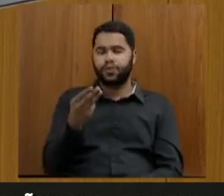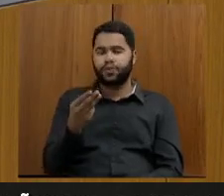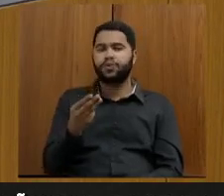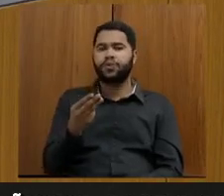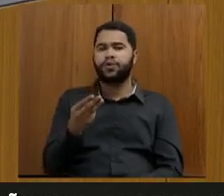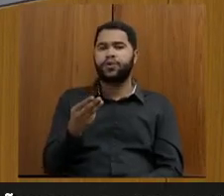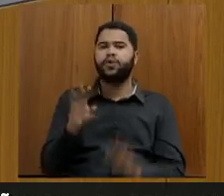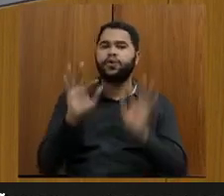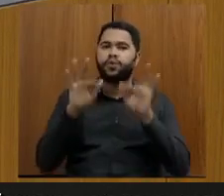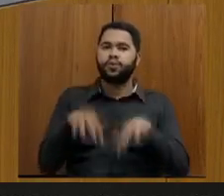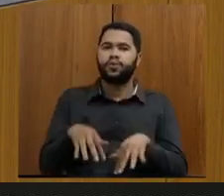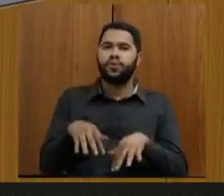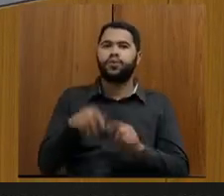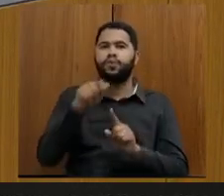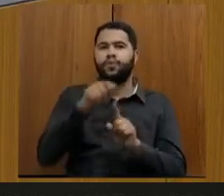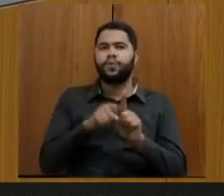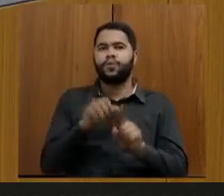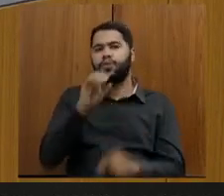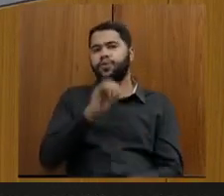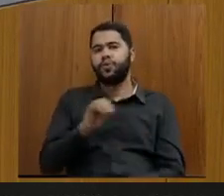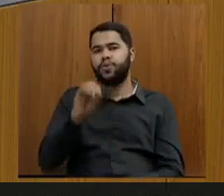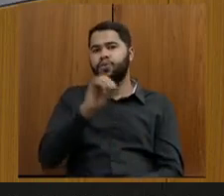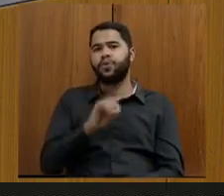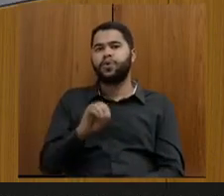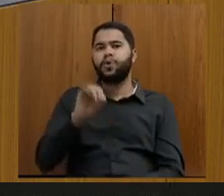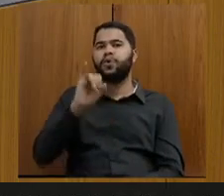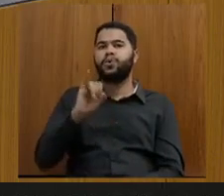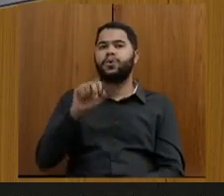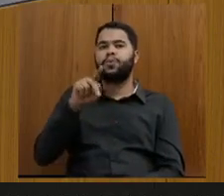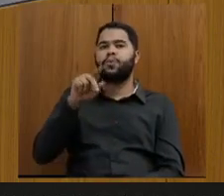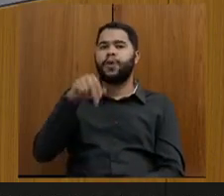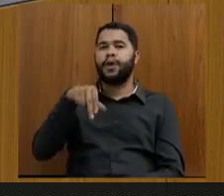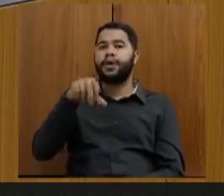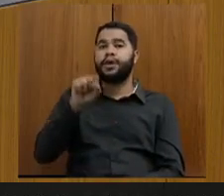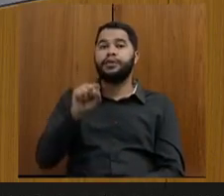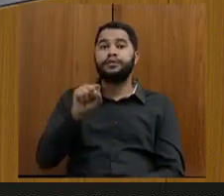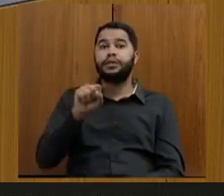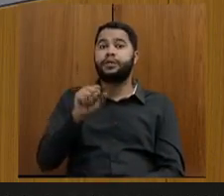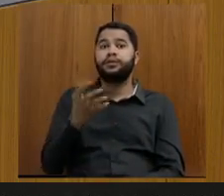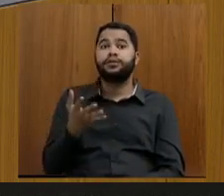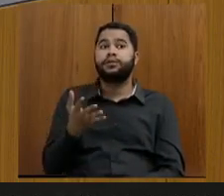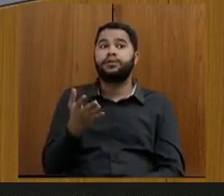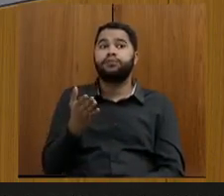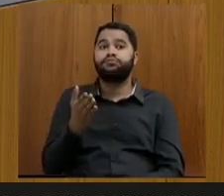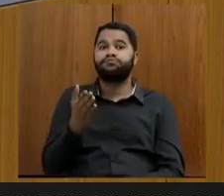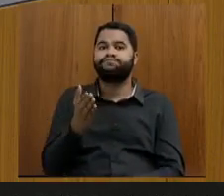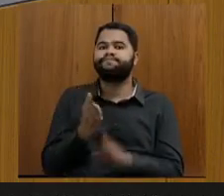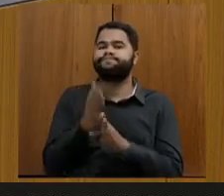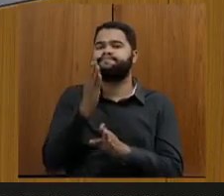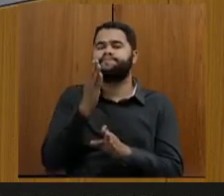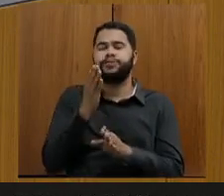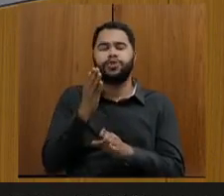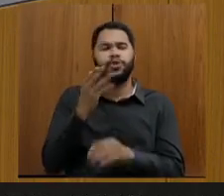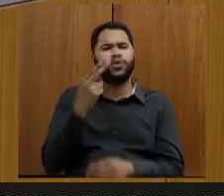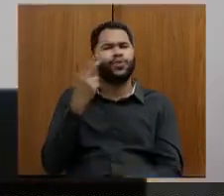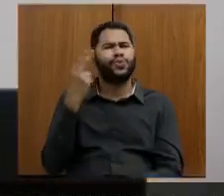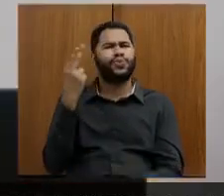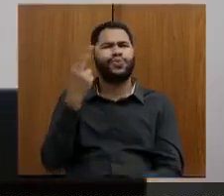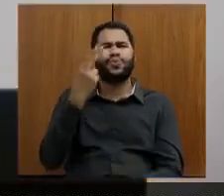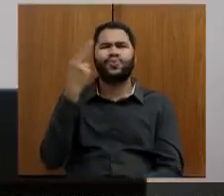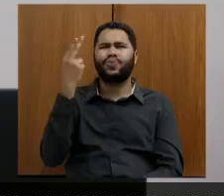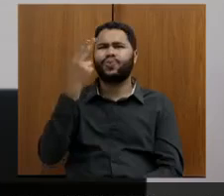fim do mês de outubro o ipsm está descoberto isso é muito grave